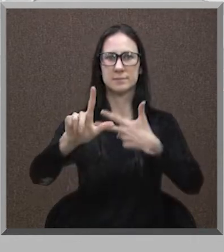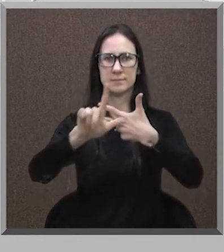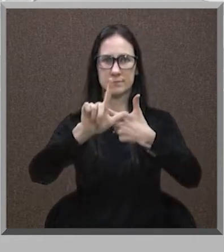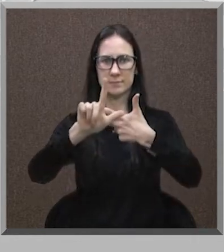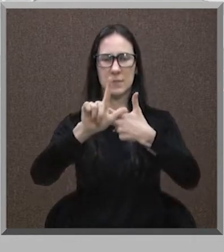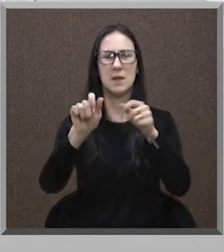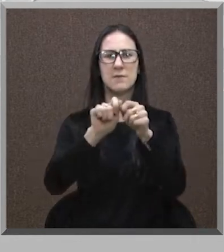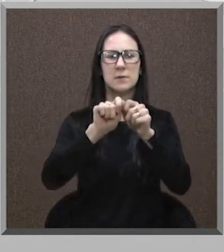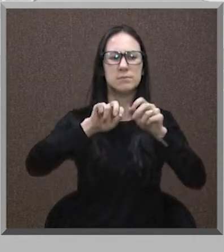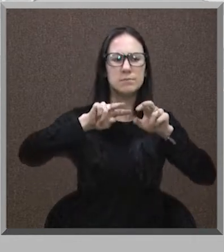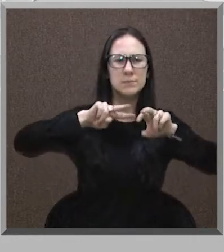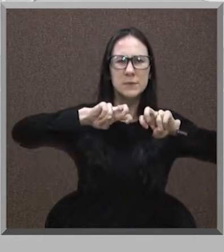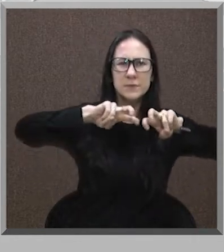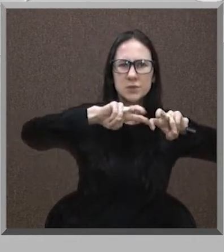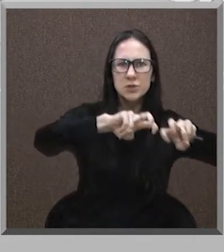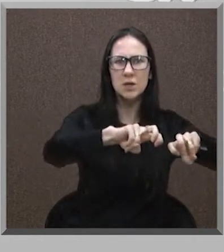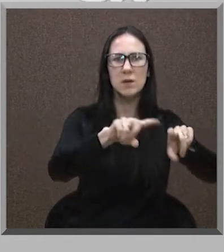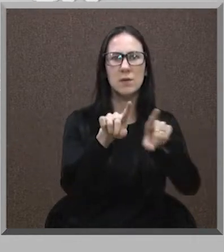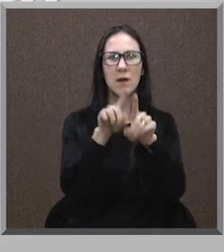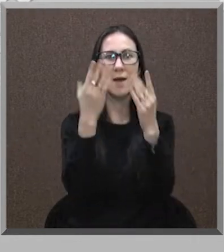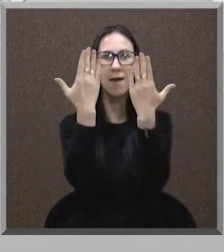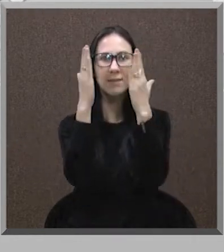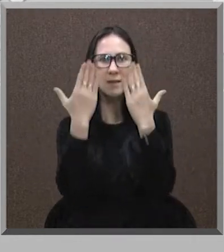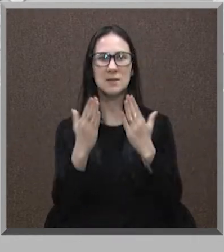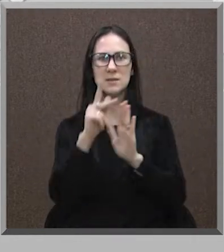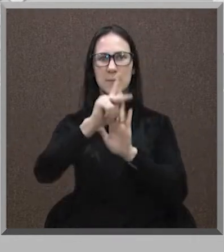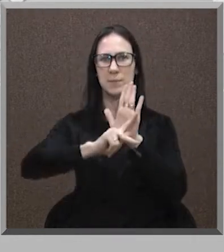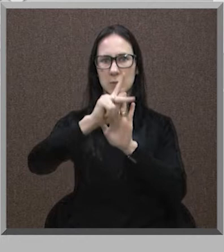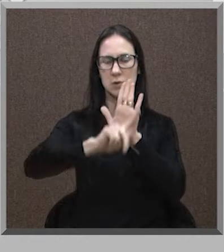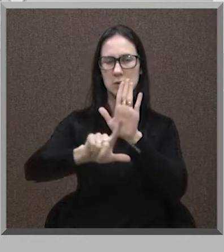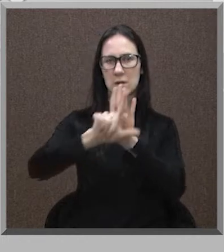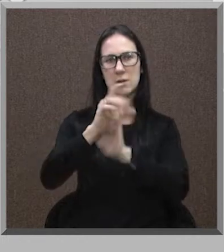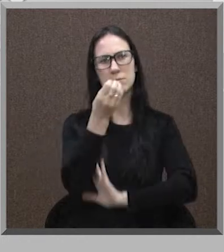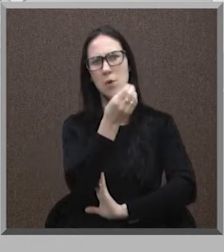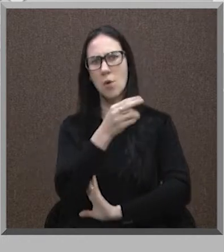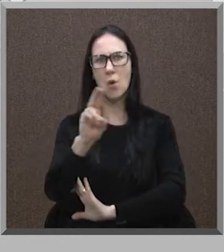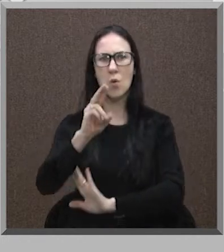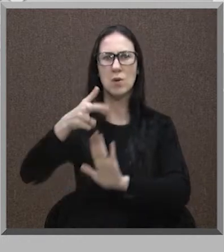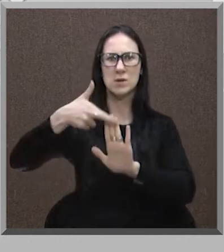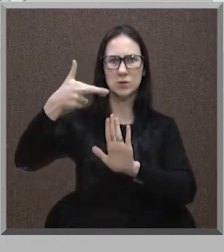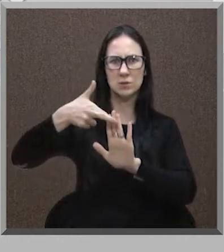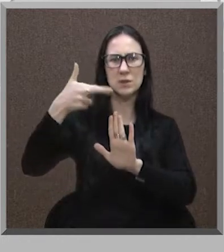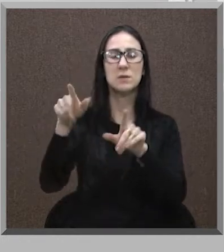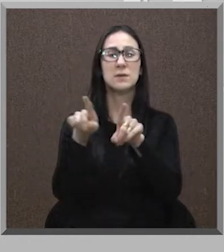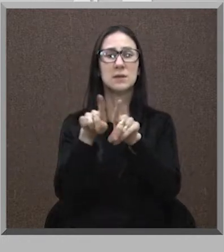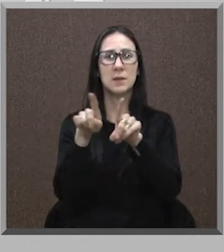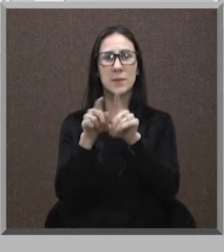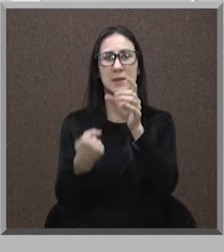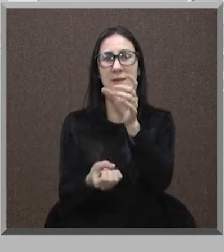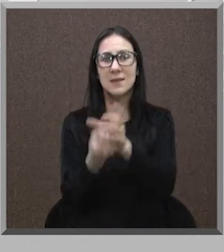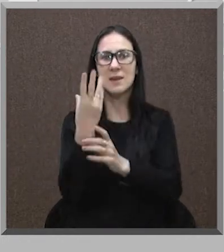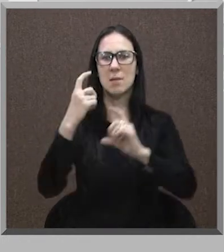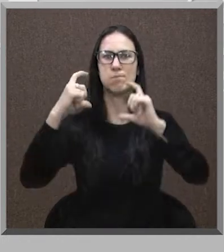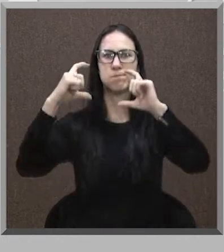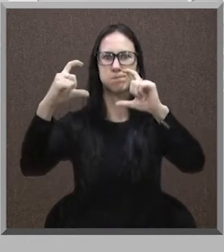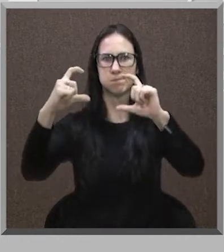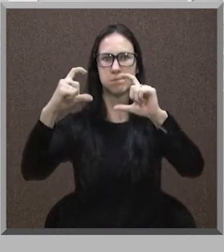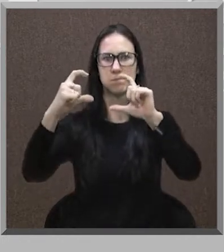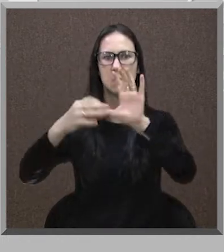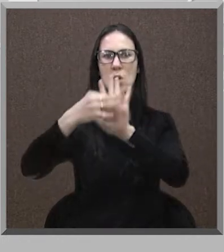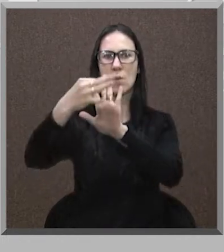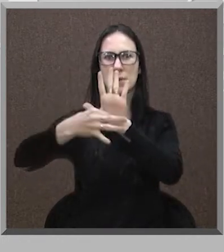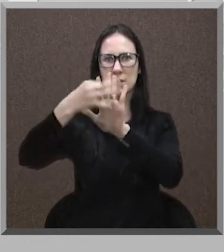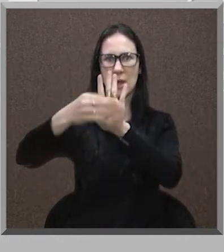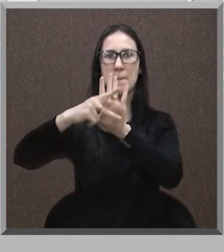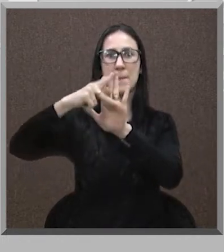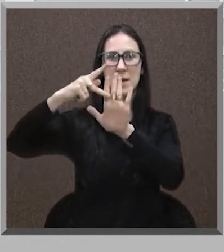realizam investigações, analisam os projetos de lei ou de resolução e elaboram pareceres, ou seja,